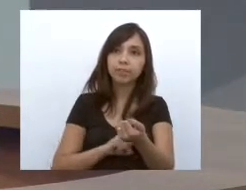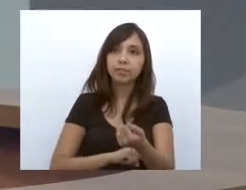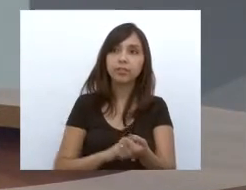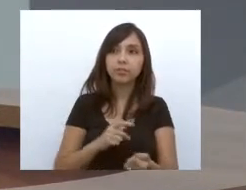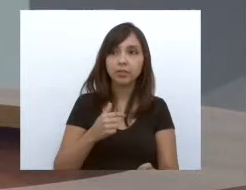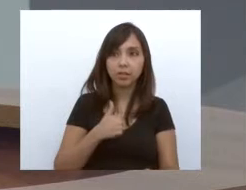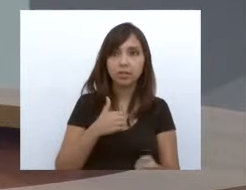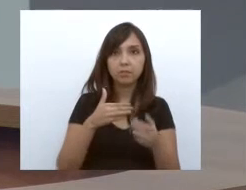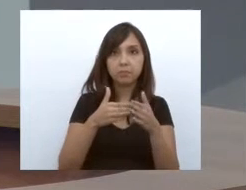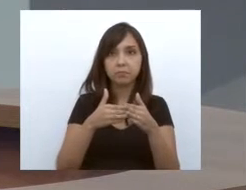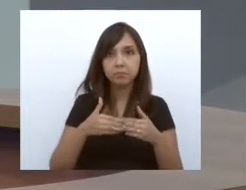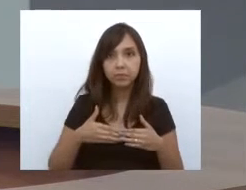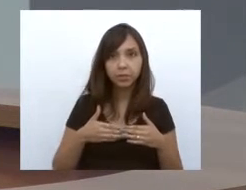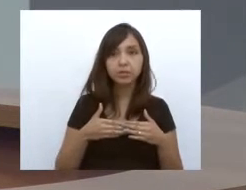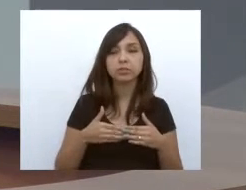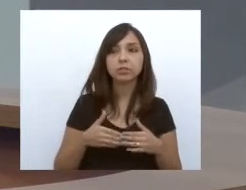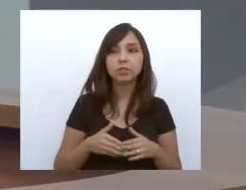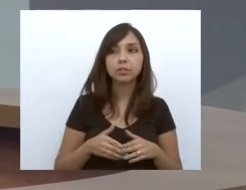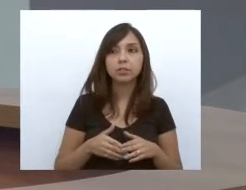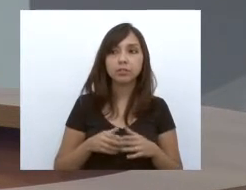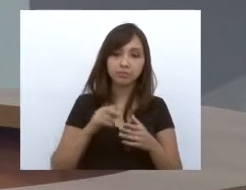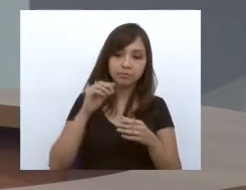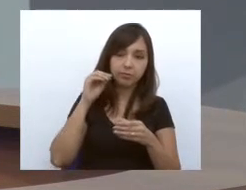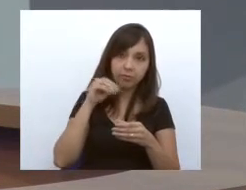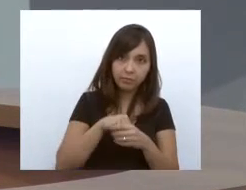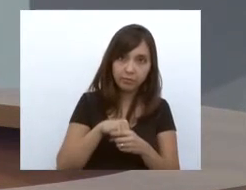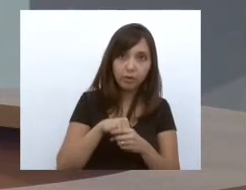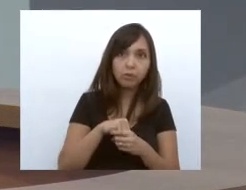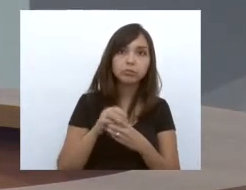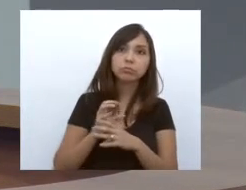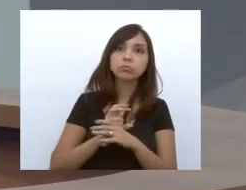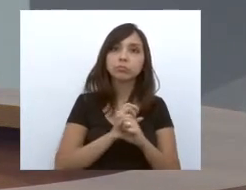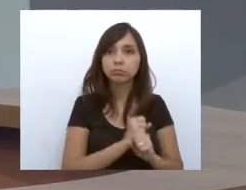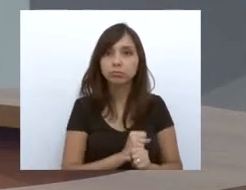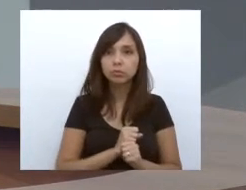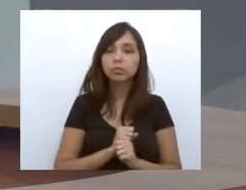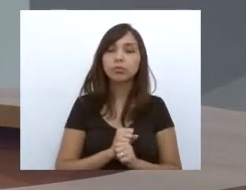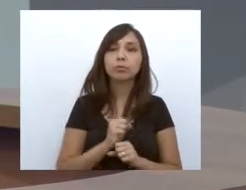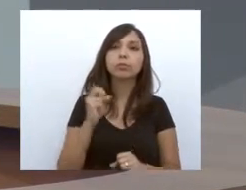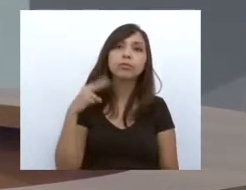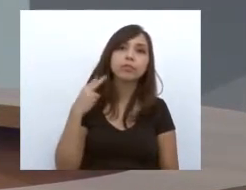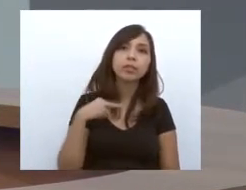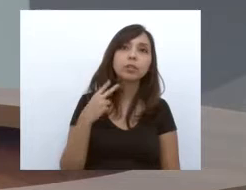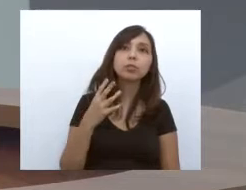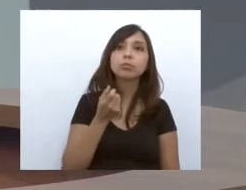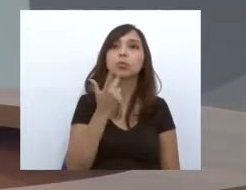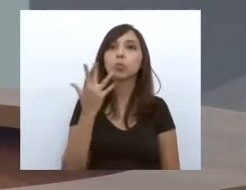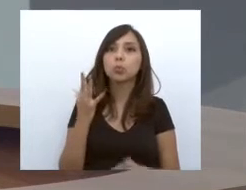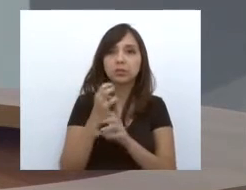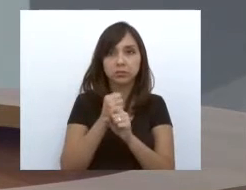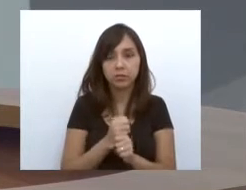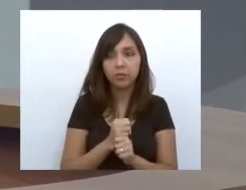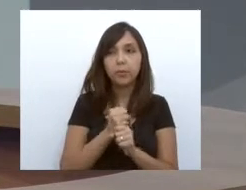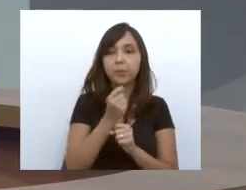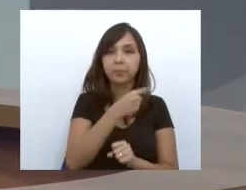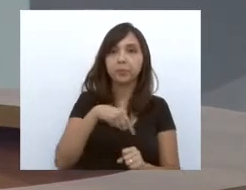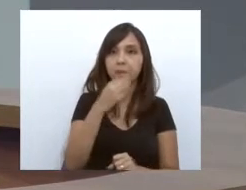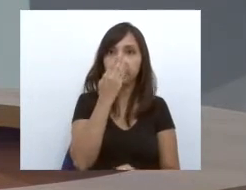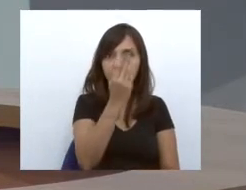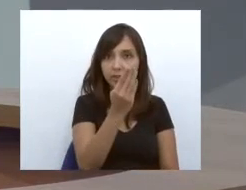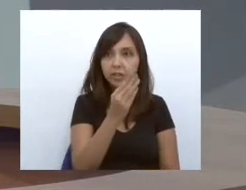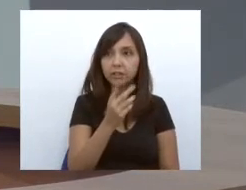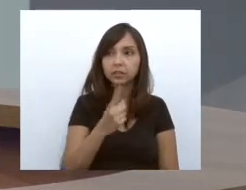quando solicitaram a verificação de quórum, como nós estávamos de frente. E